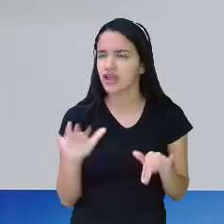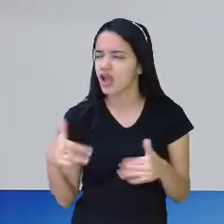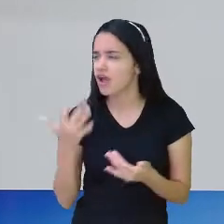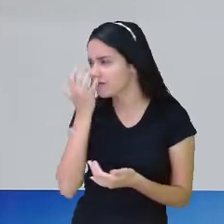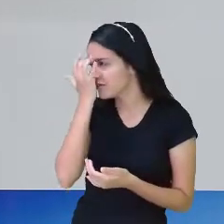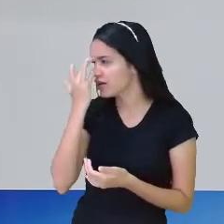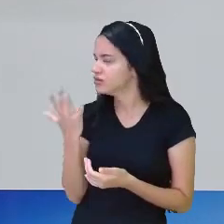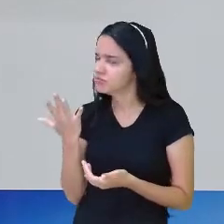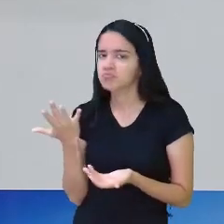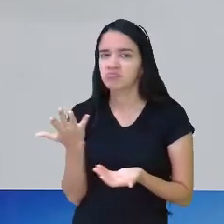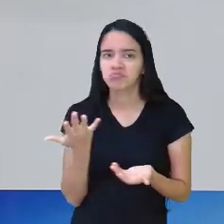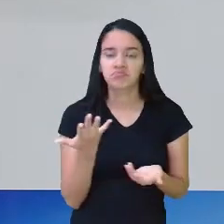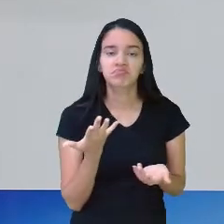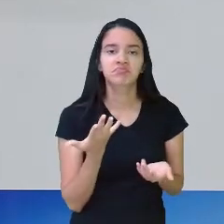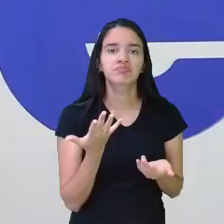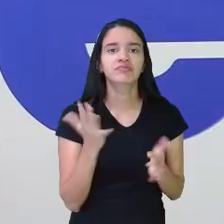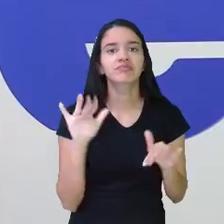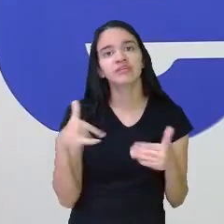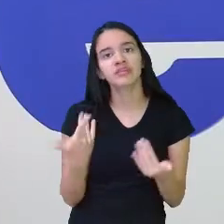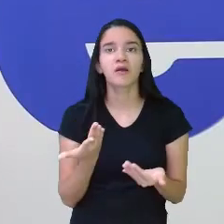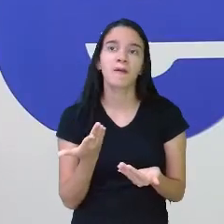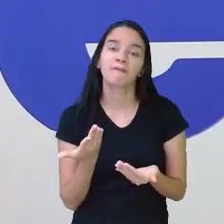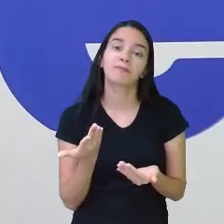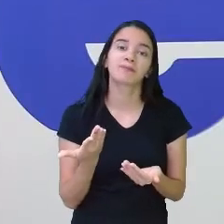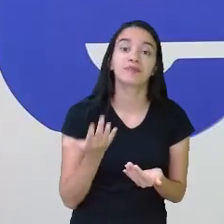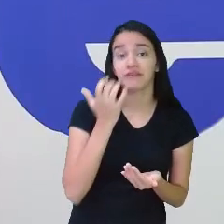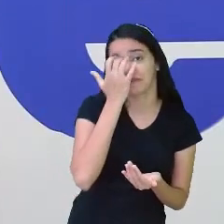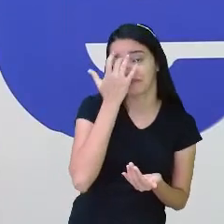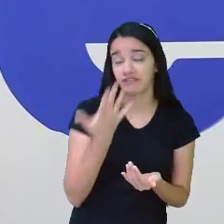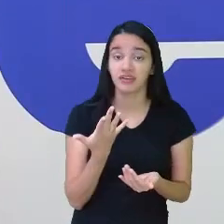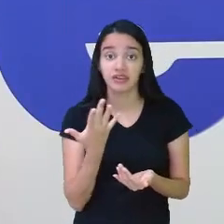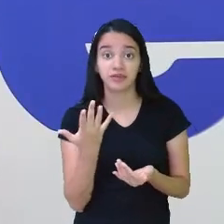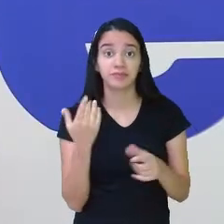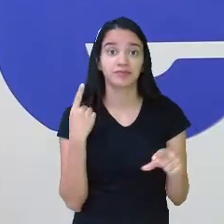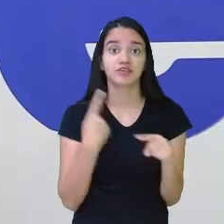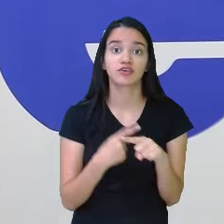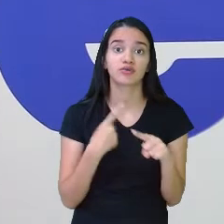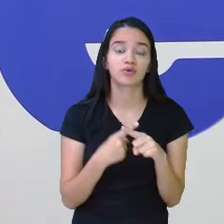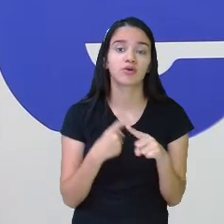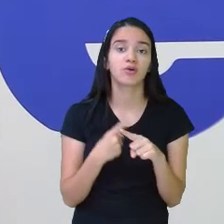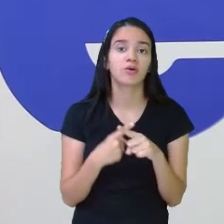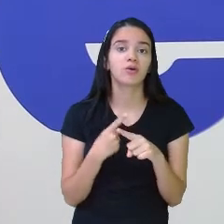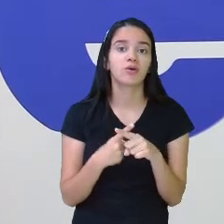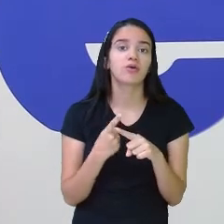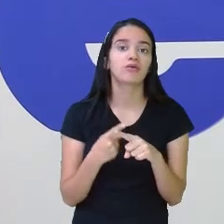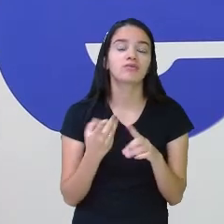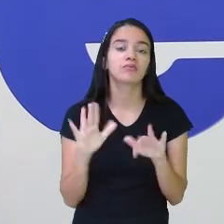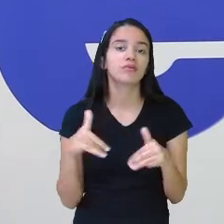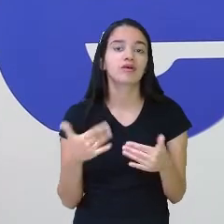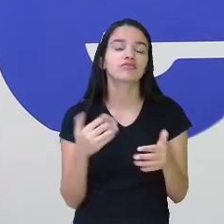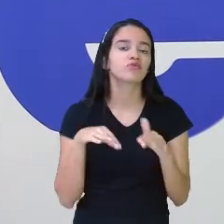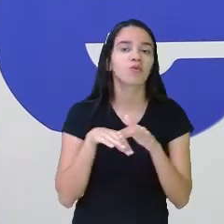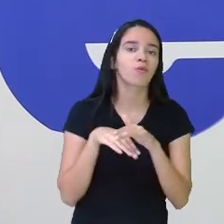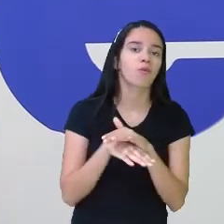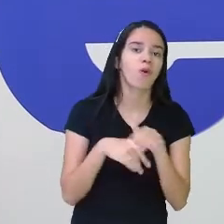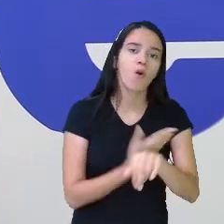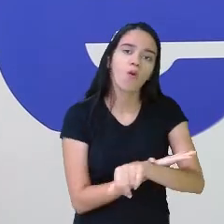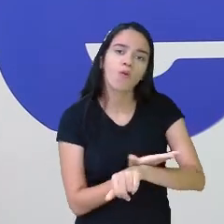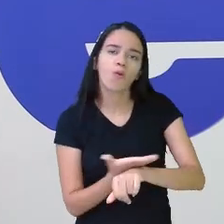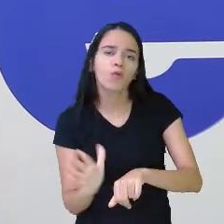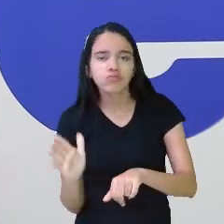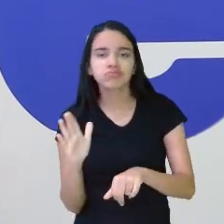professora Mauricéia? Não era fácil por conta da quebra de costumes deles, porque eles